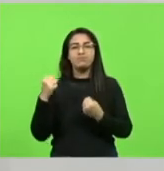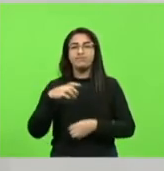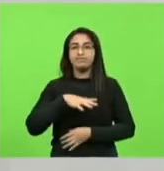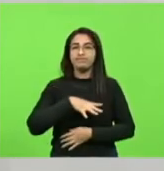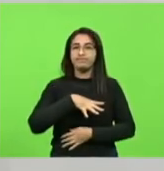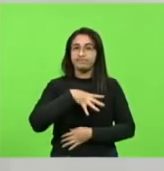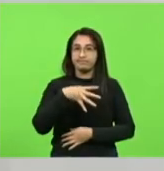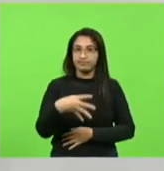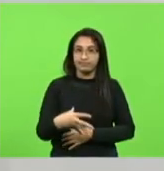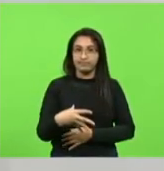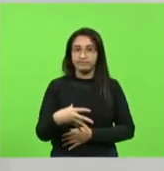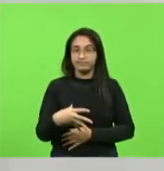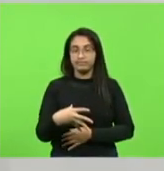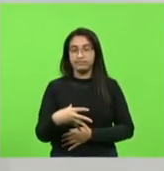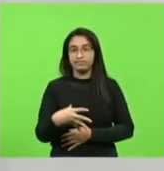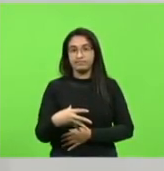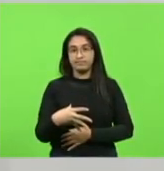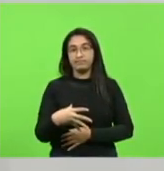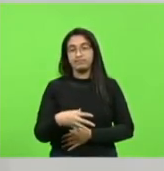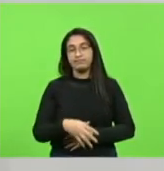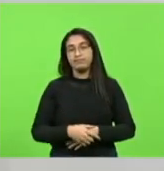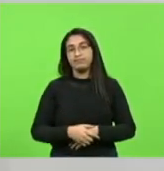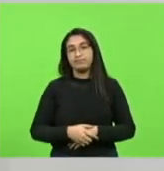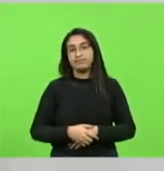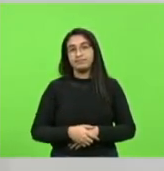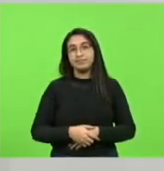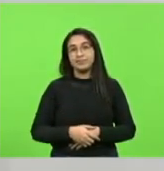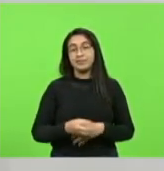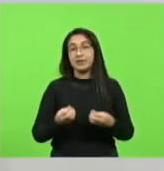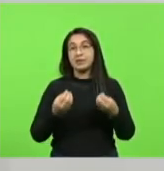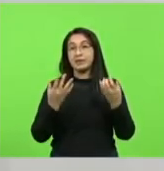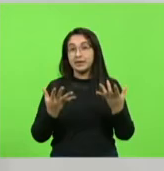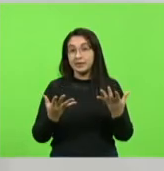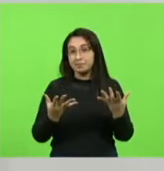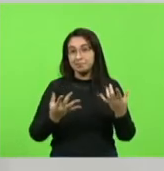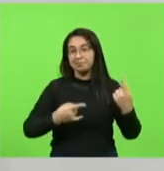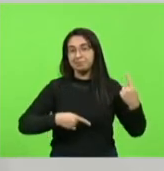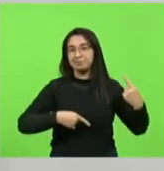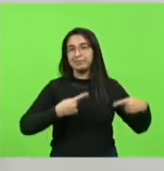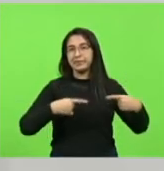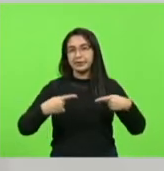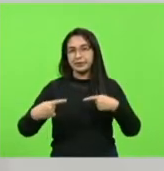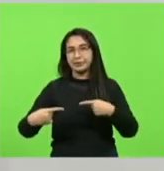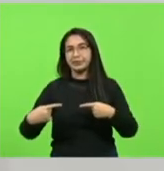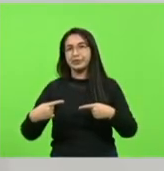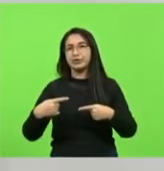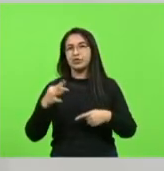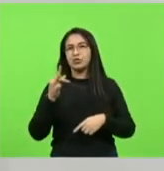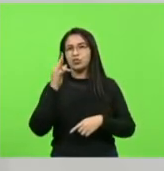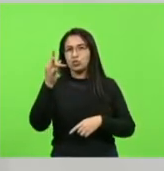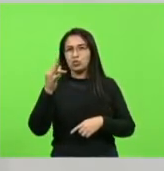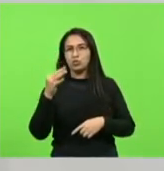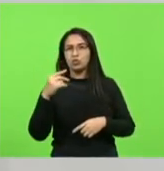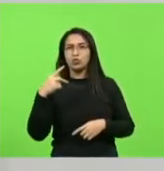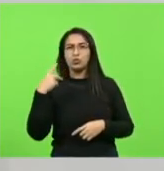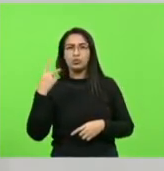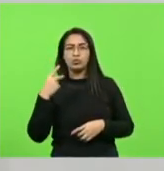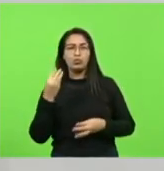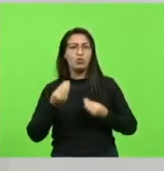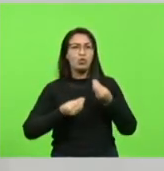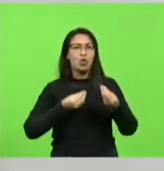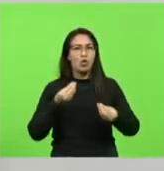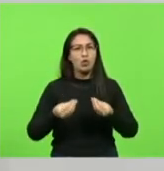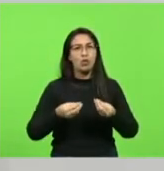e de resiliência para podermos discutir o futuro político e econômico de Santa